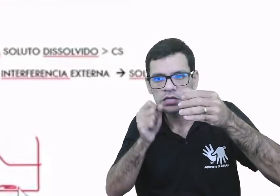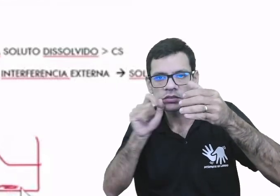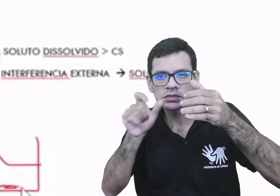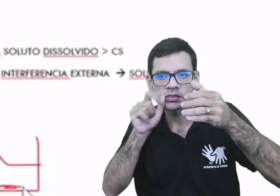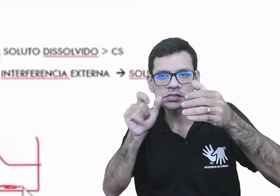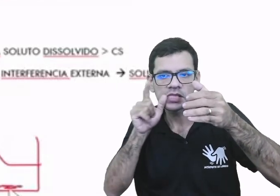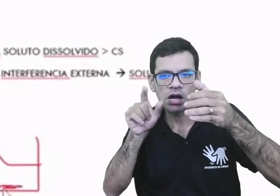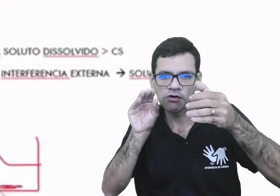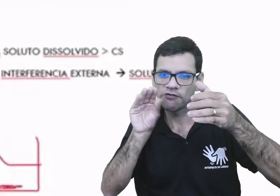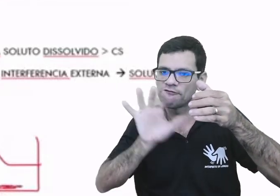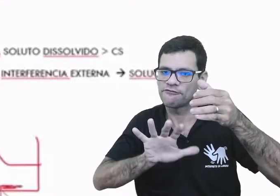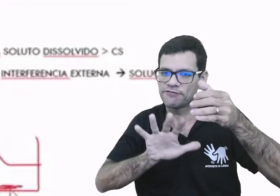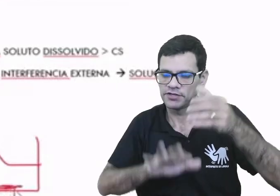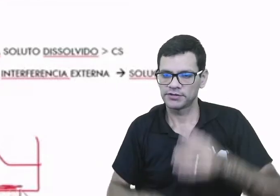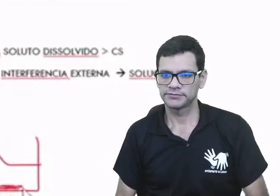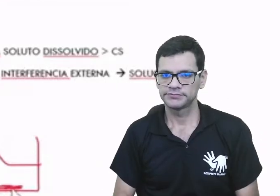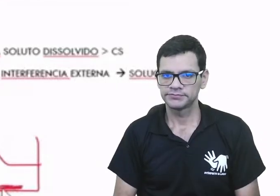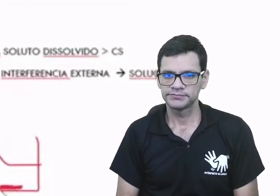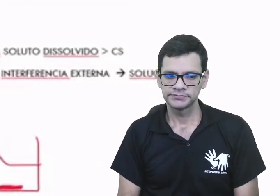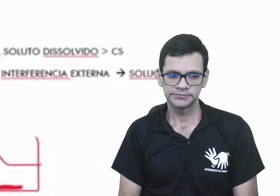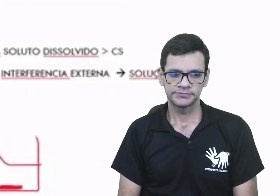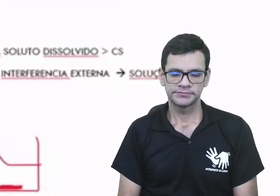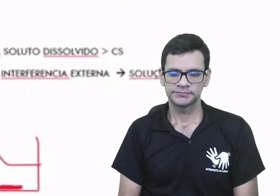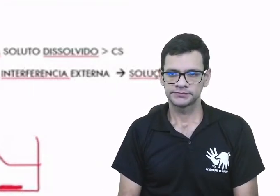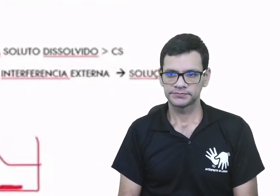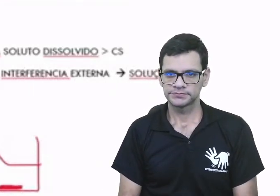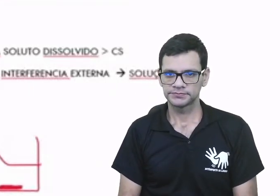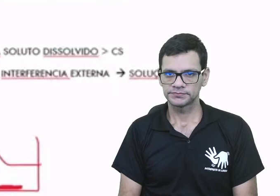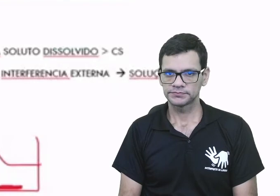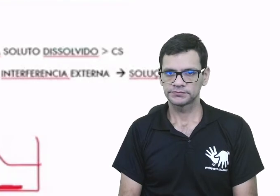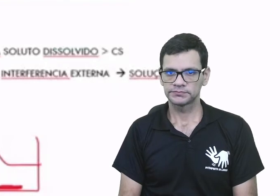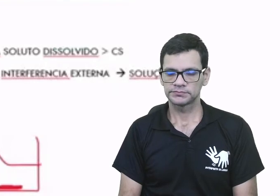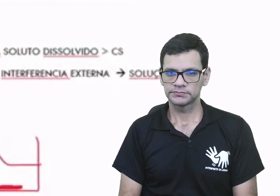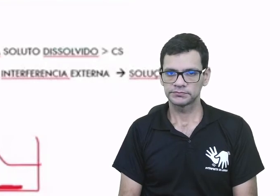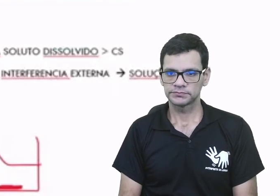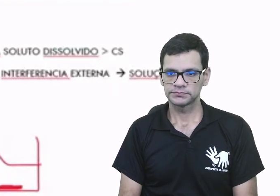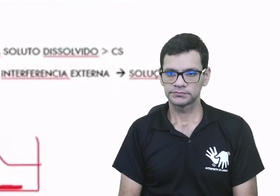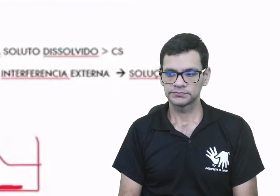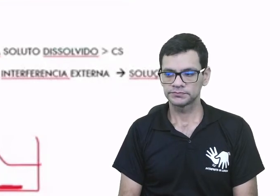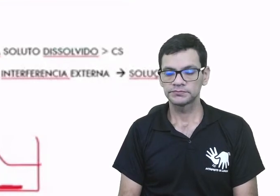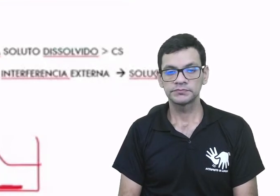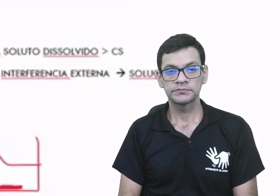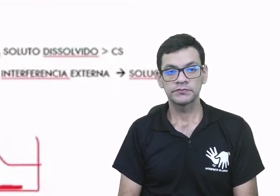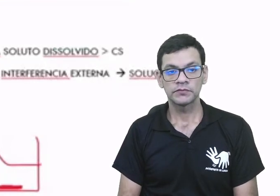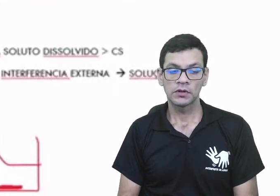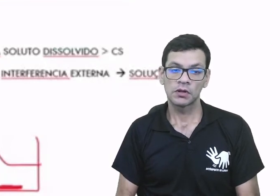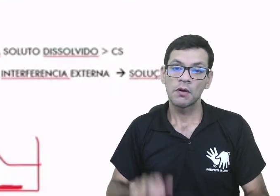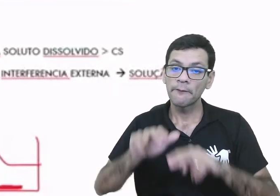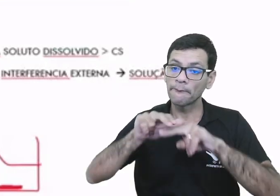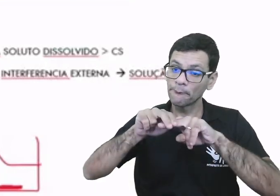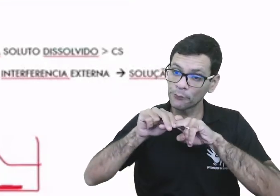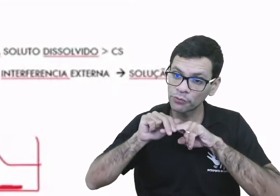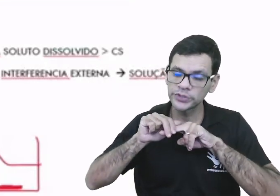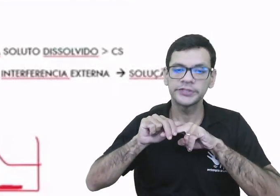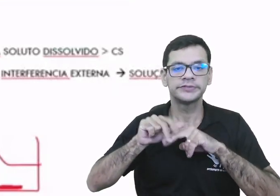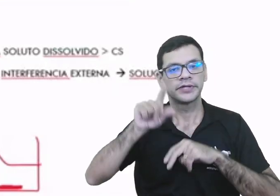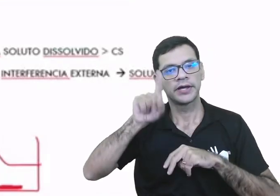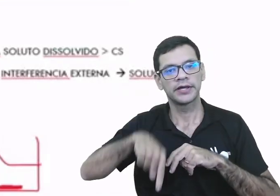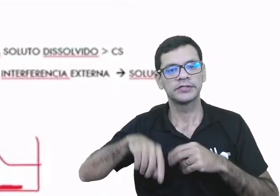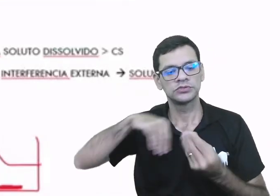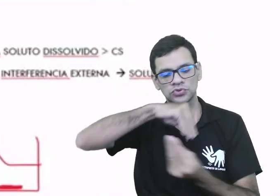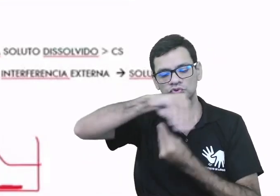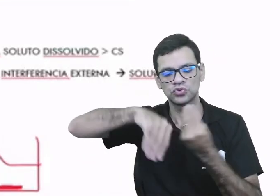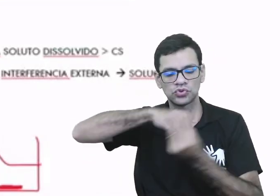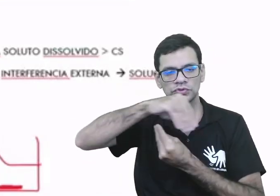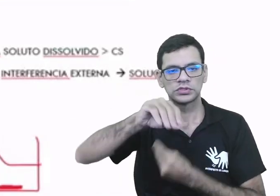certo? A gente vai ter uma precipitação aqui. Então, por isso é chamada solução saturada com corpo de fundo. É